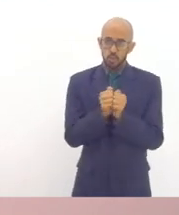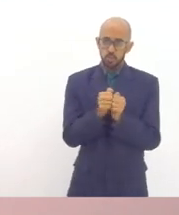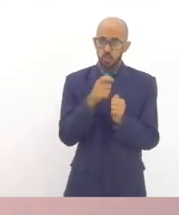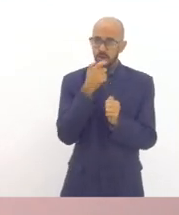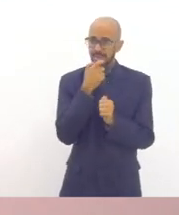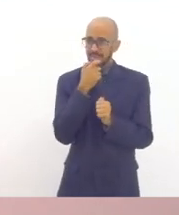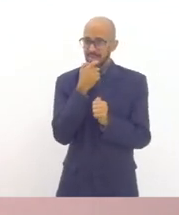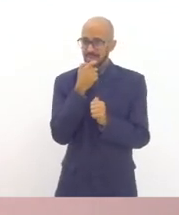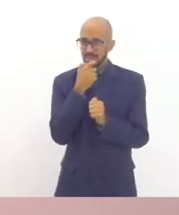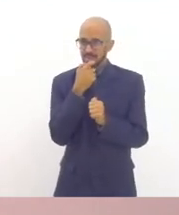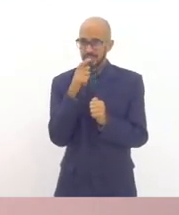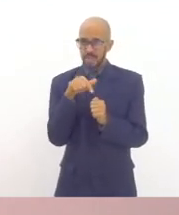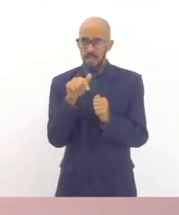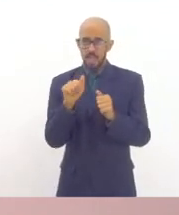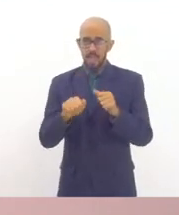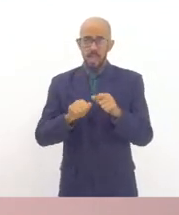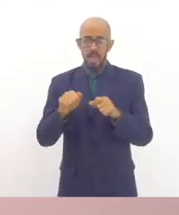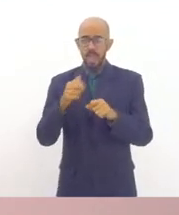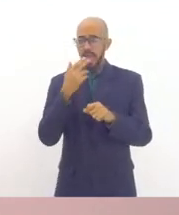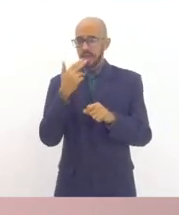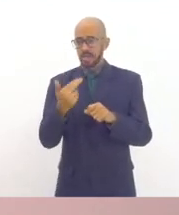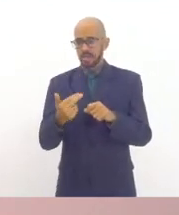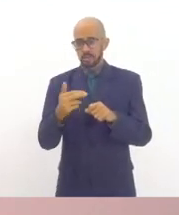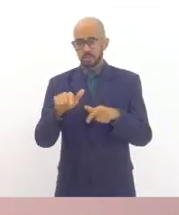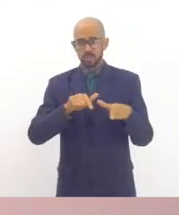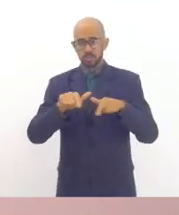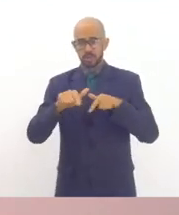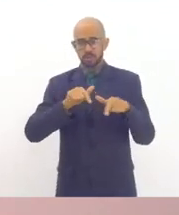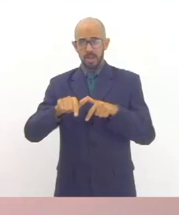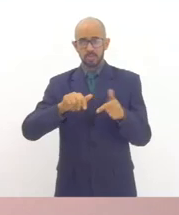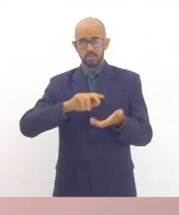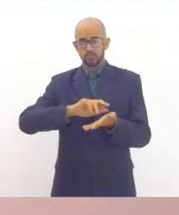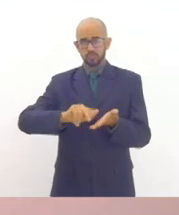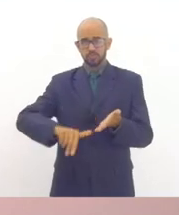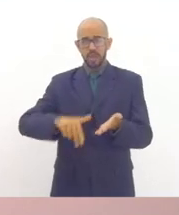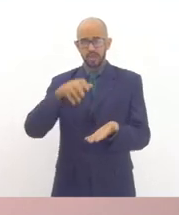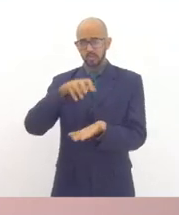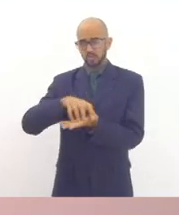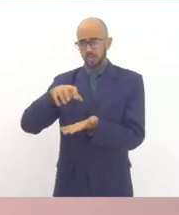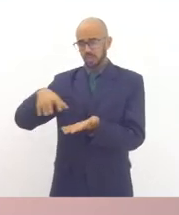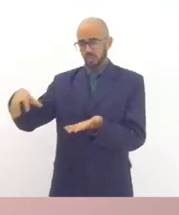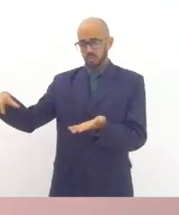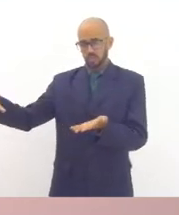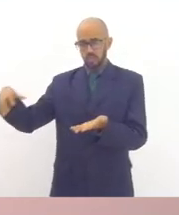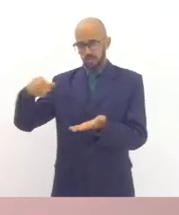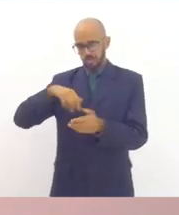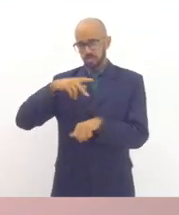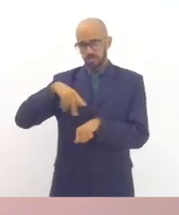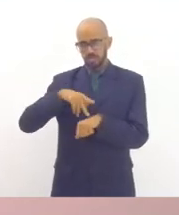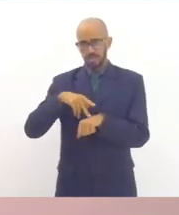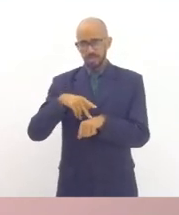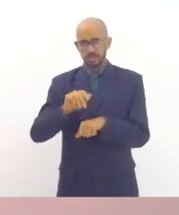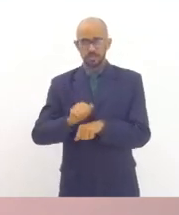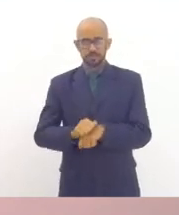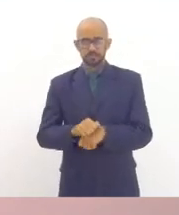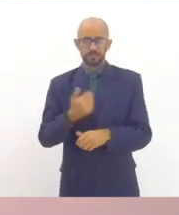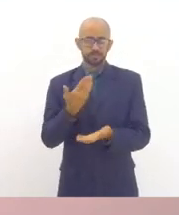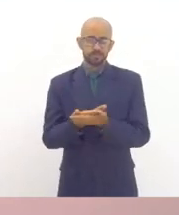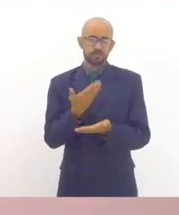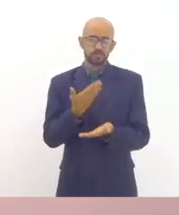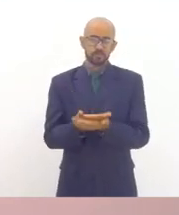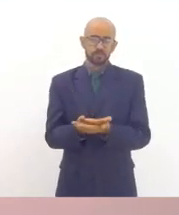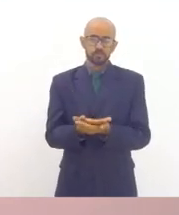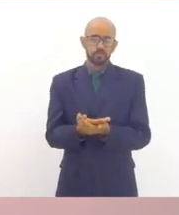de trabalho de tudo quanto é organismo internacional. Os estudantes de pós-graduação, o